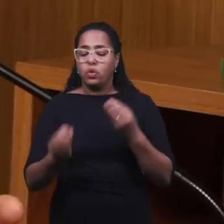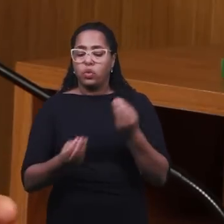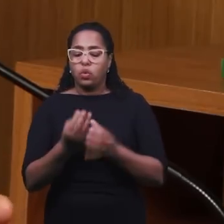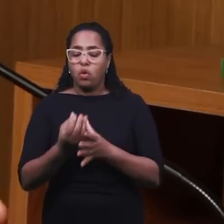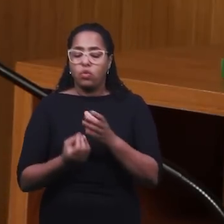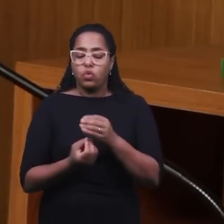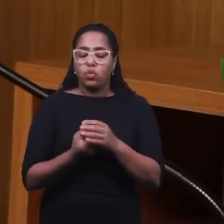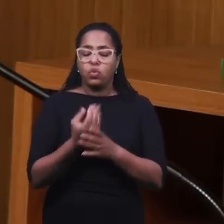Quando Paulo